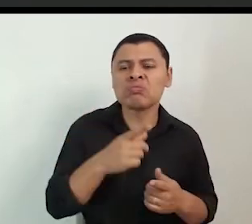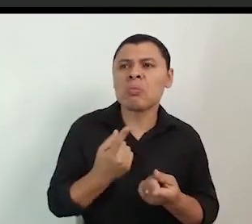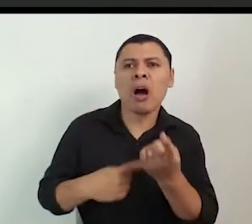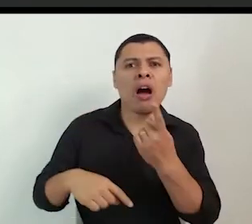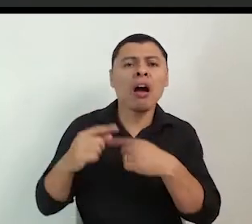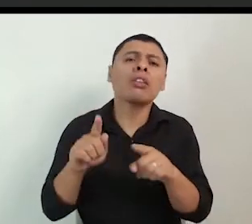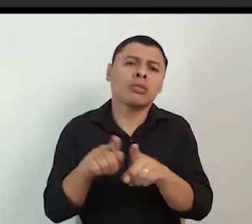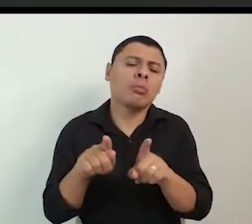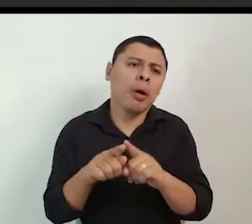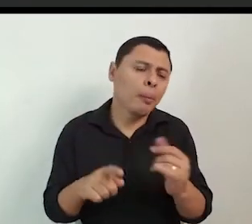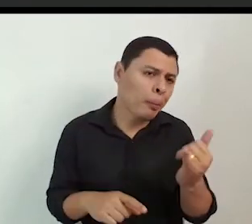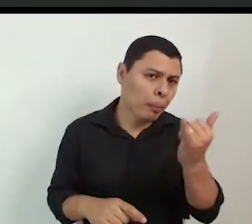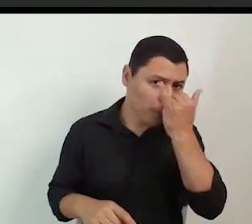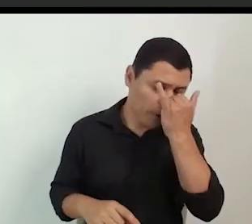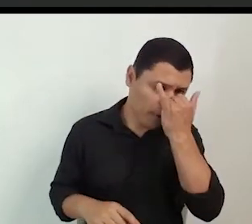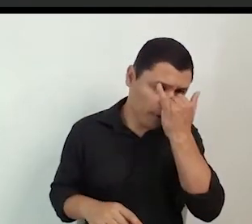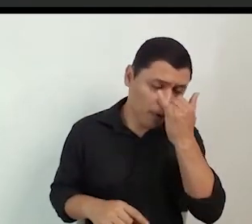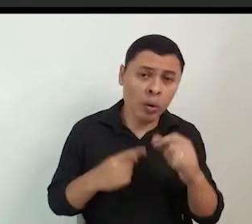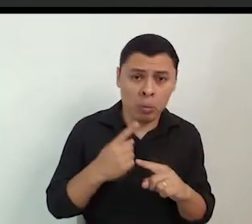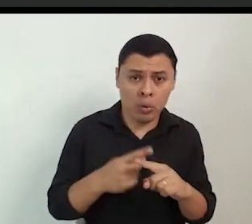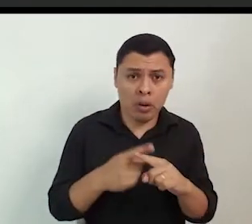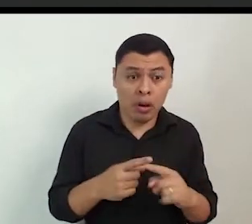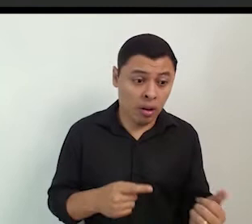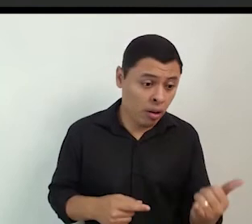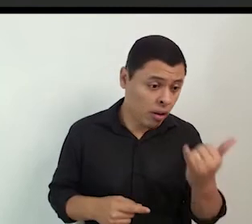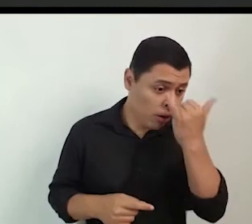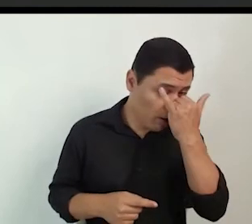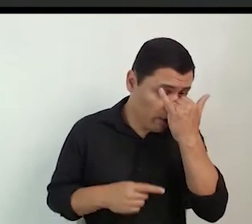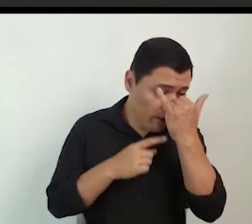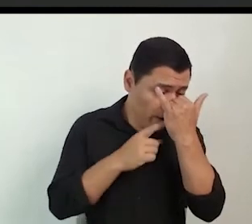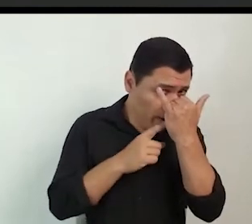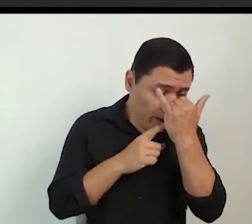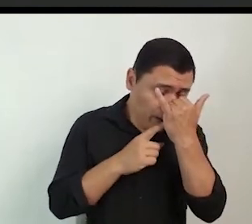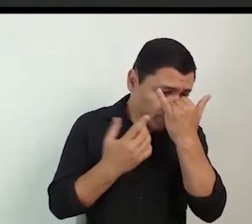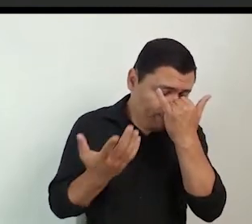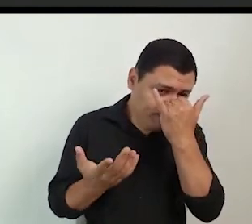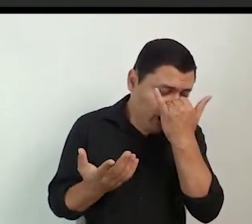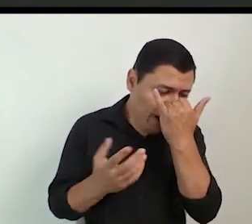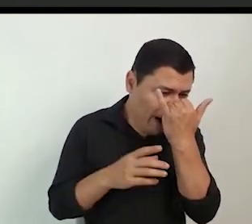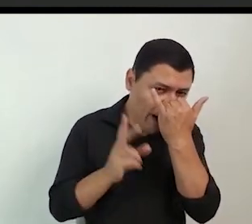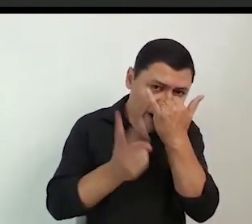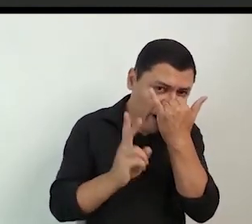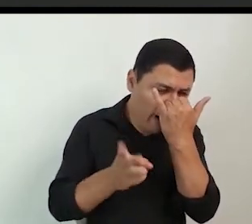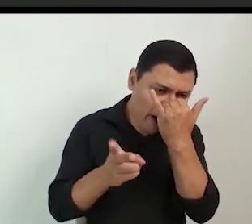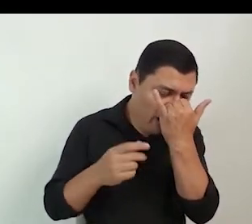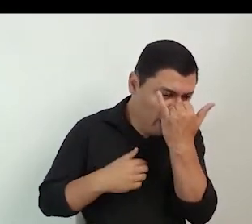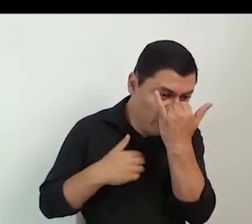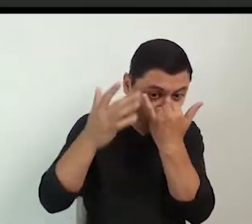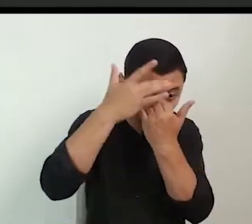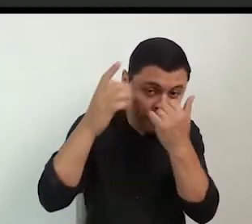insucesso, porque os insucessos permeiam a vida da pessoa com deficiência.